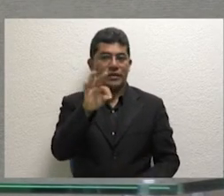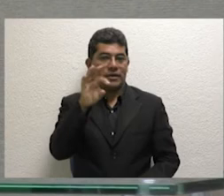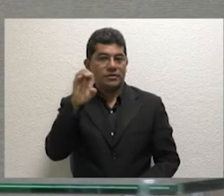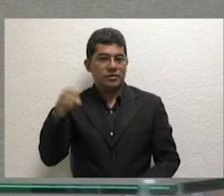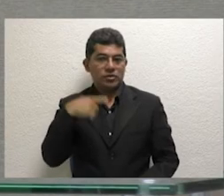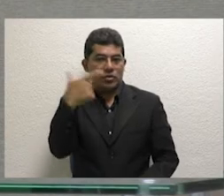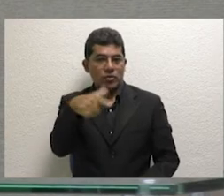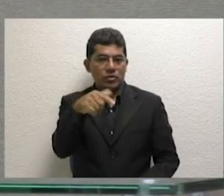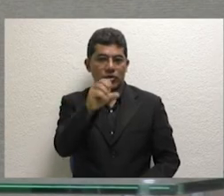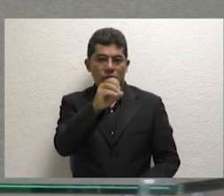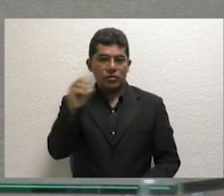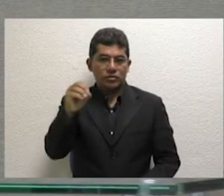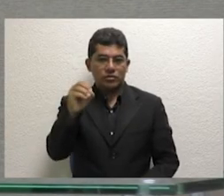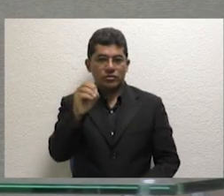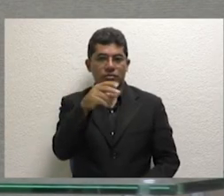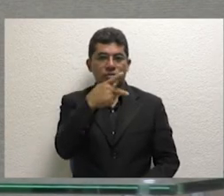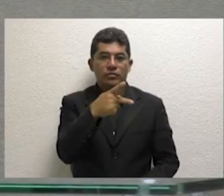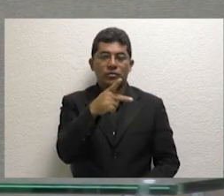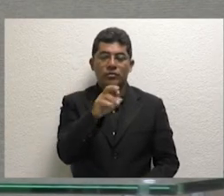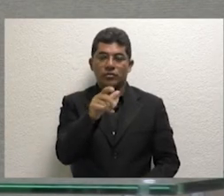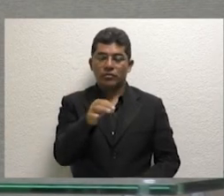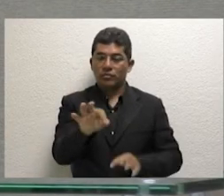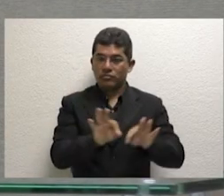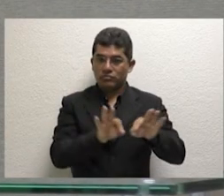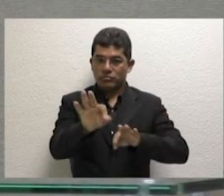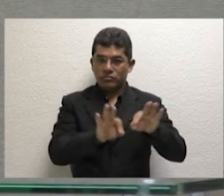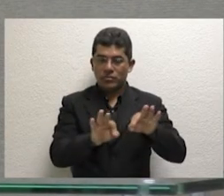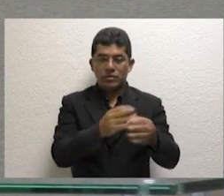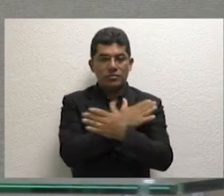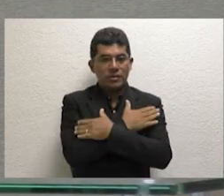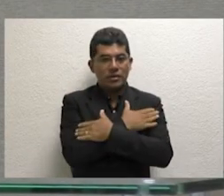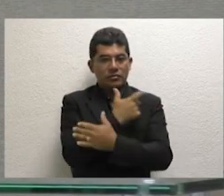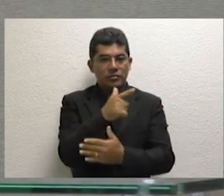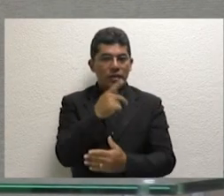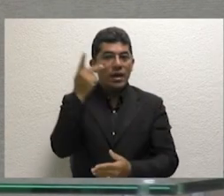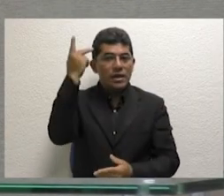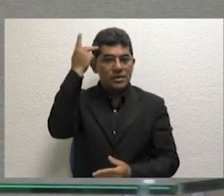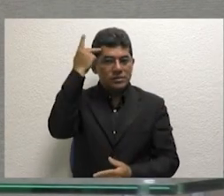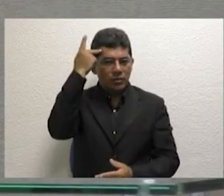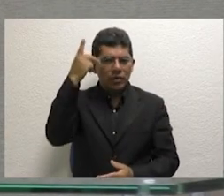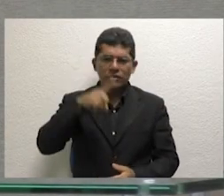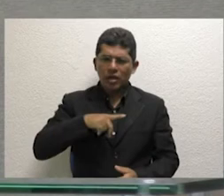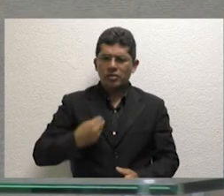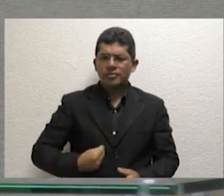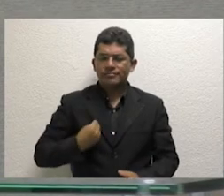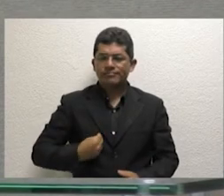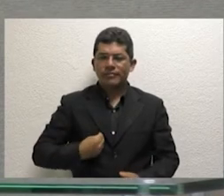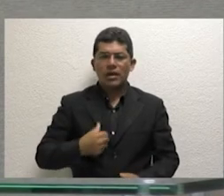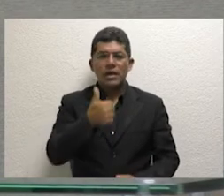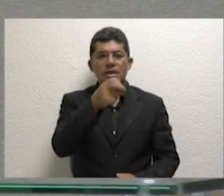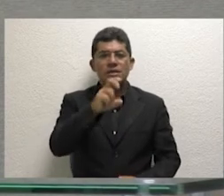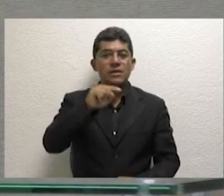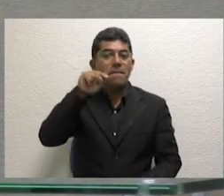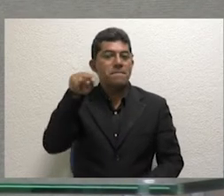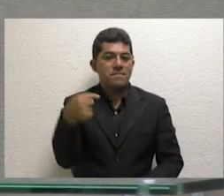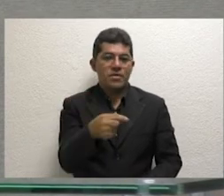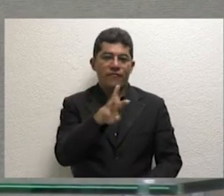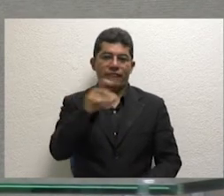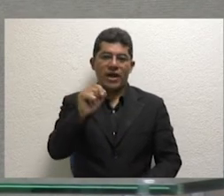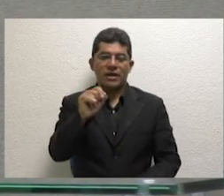programadores desempregados em São Paulo existem 15 mil vagas de